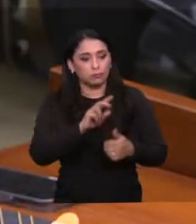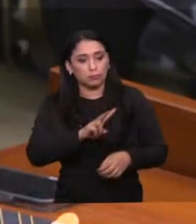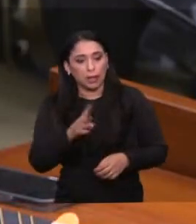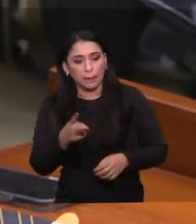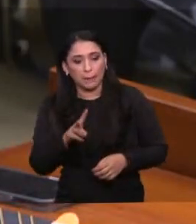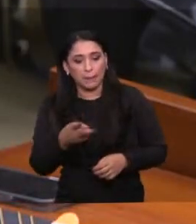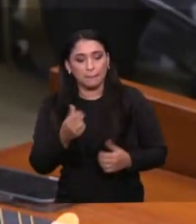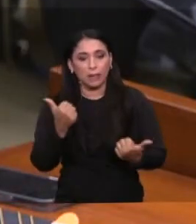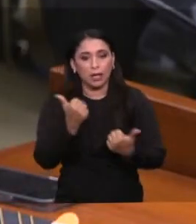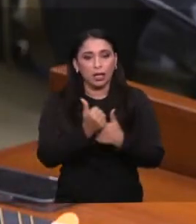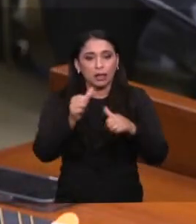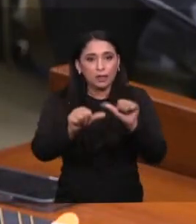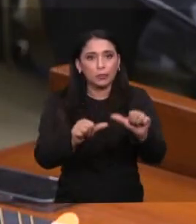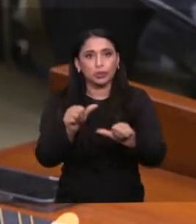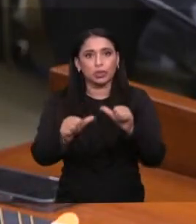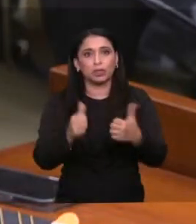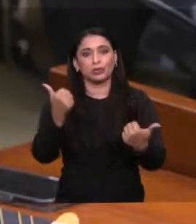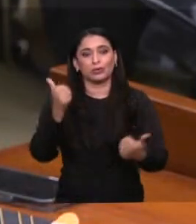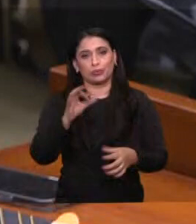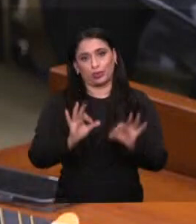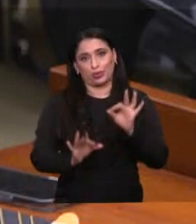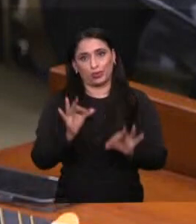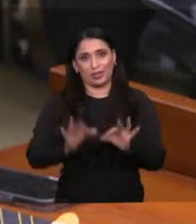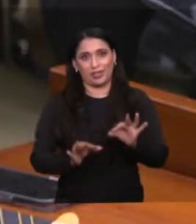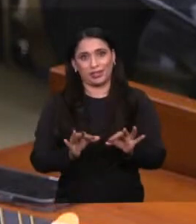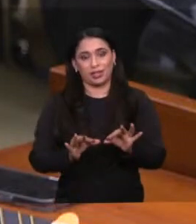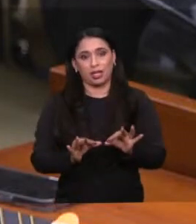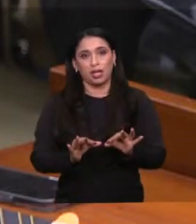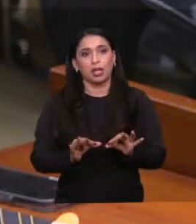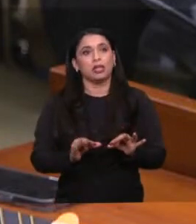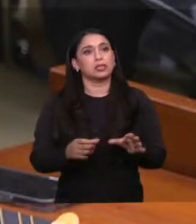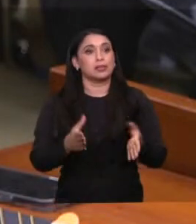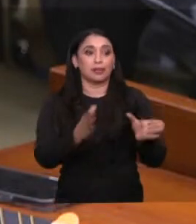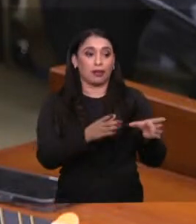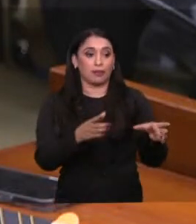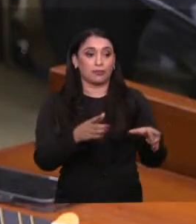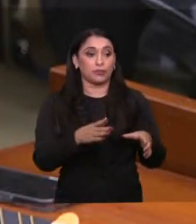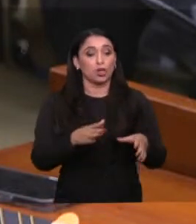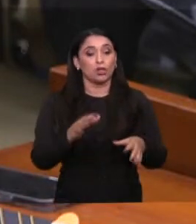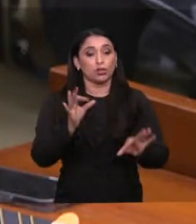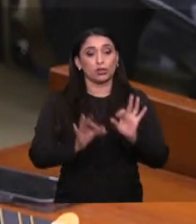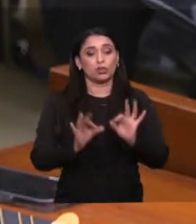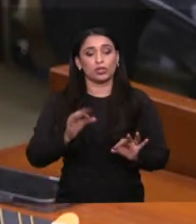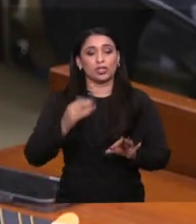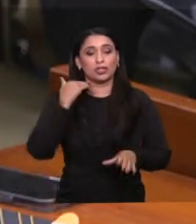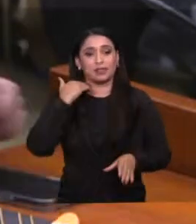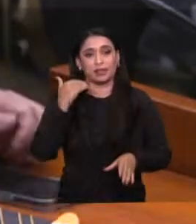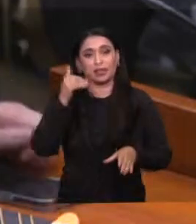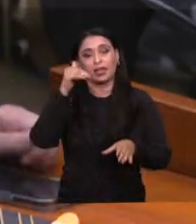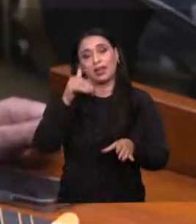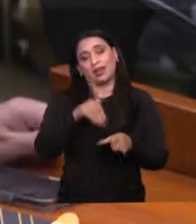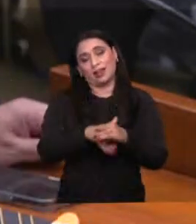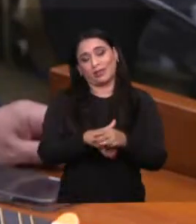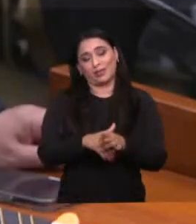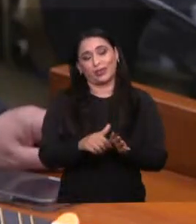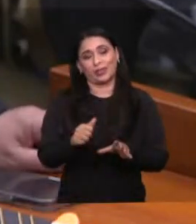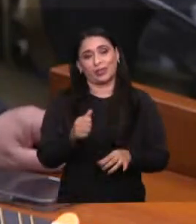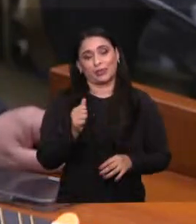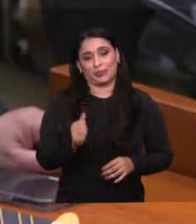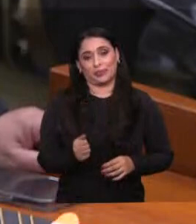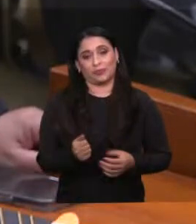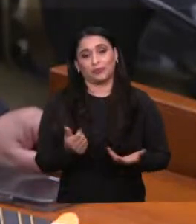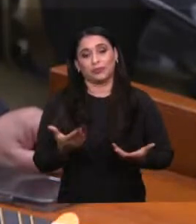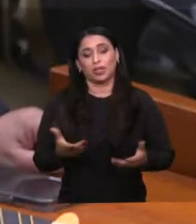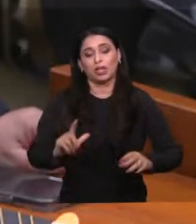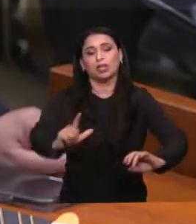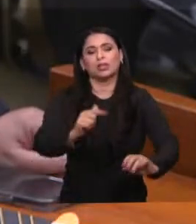nesse quadro da Justiça Eleitoral? Taxa de congestionamento dos processos de conhecimento nas varas criminais exclusivas